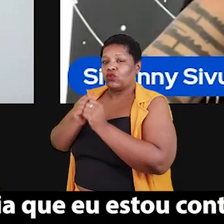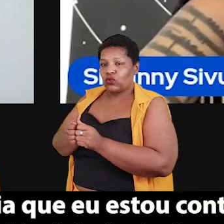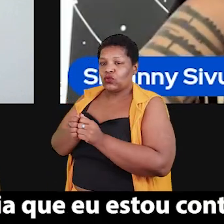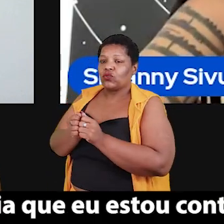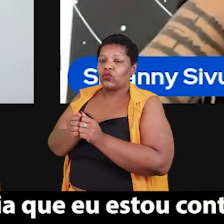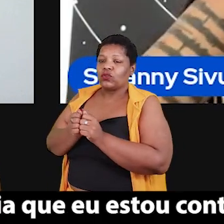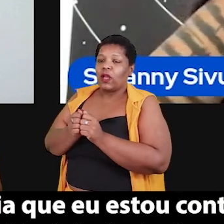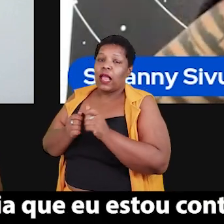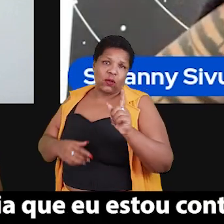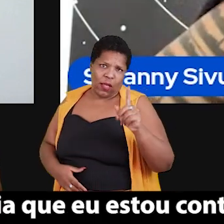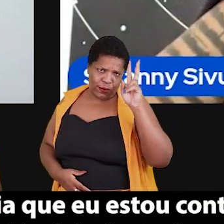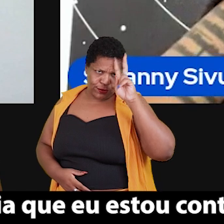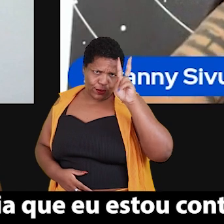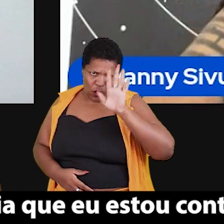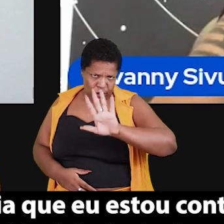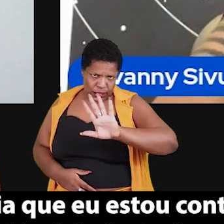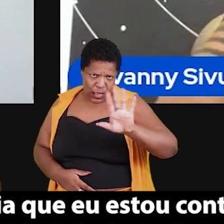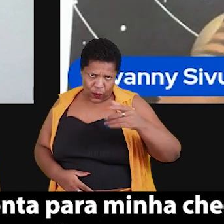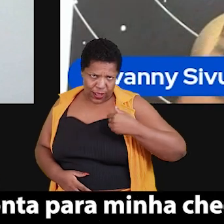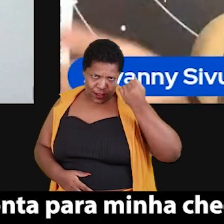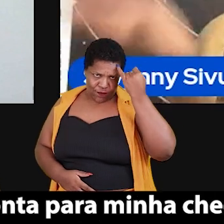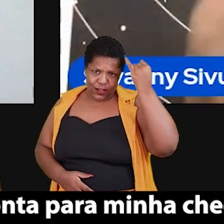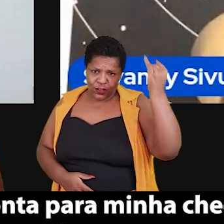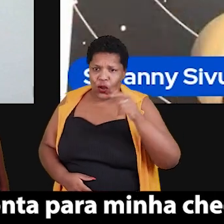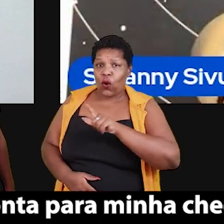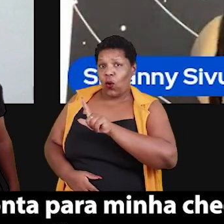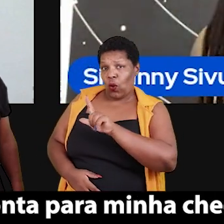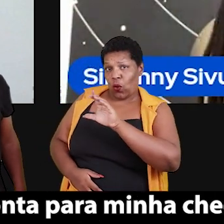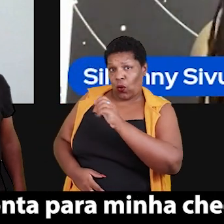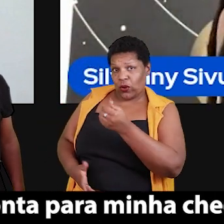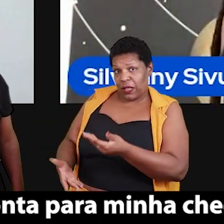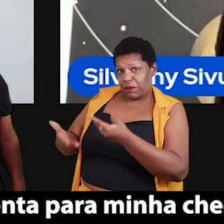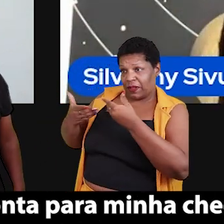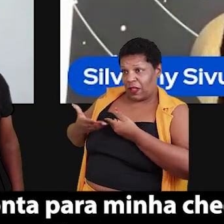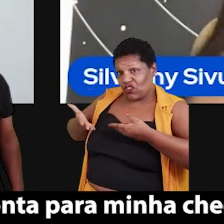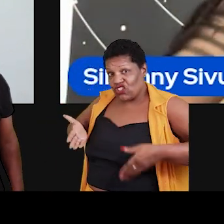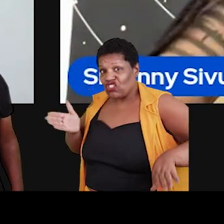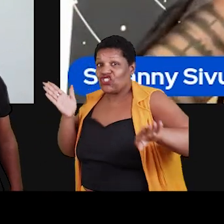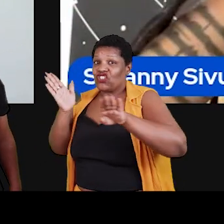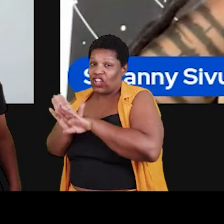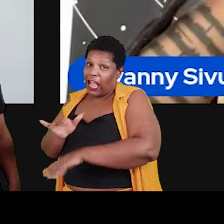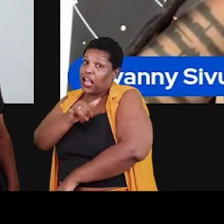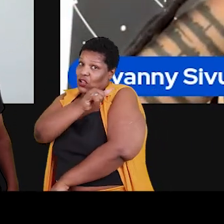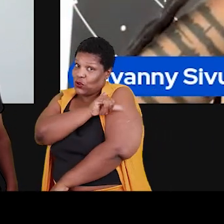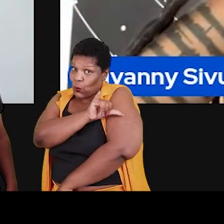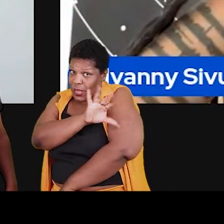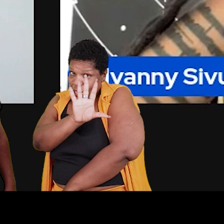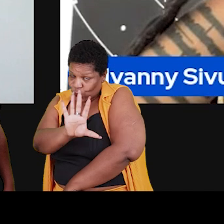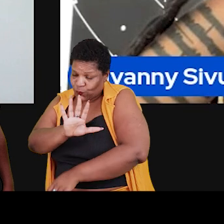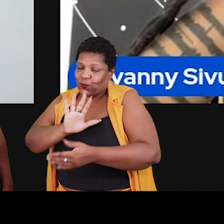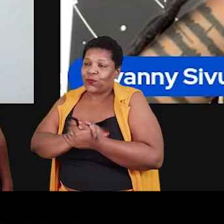Isso não é uma história que eu tô contando, isso é uma história, inclusive, que Lucas me contou para minha chegada no Rio. É, e